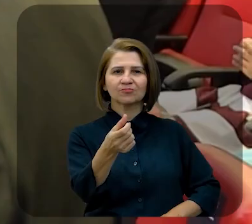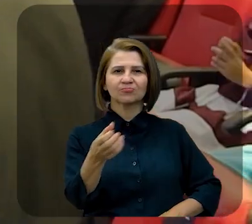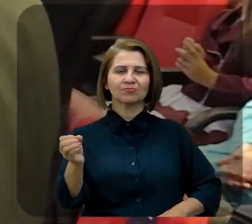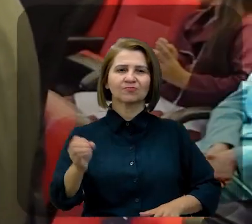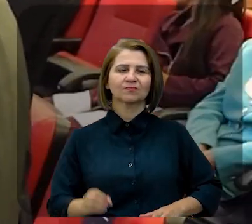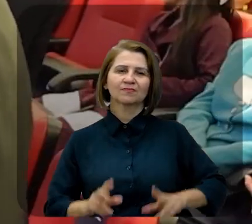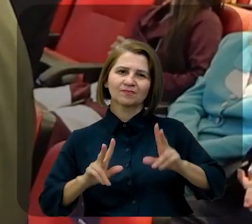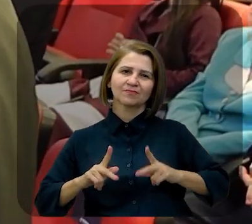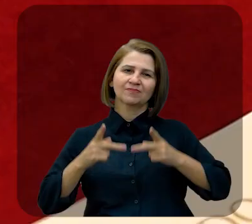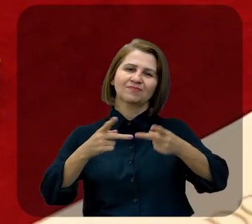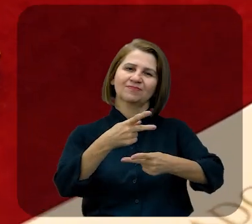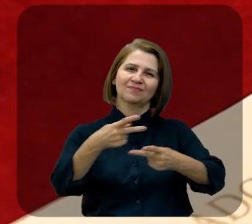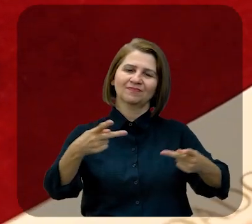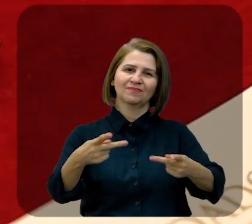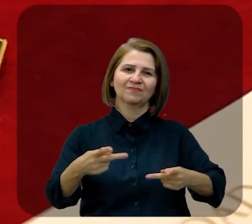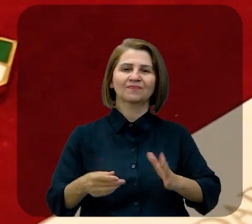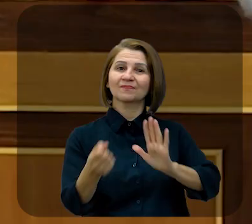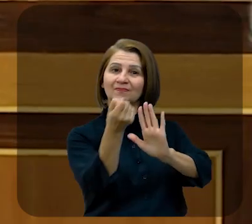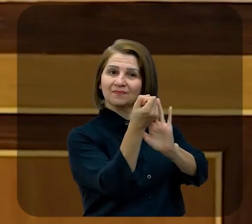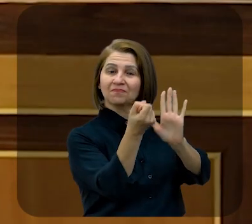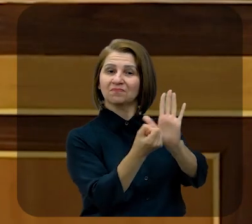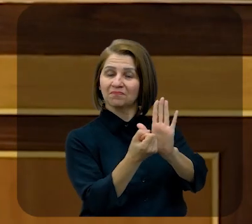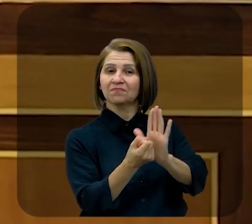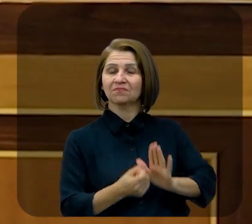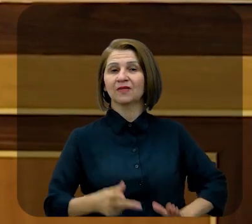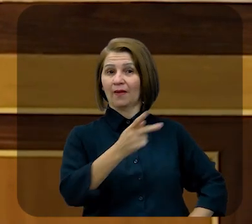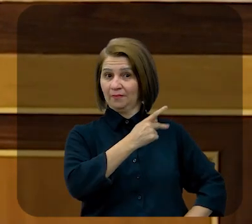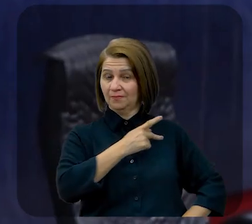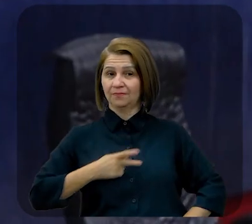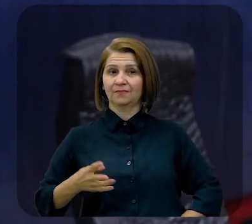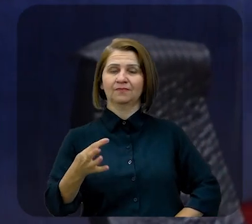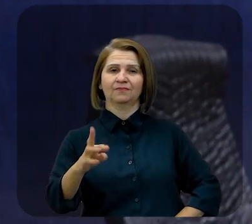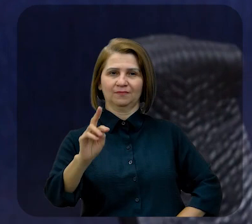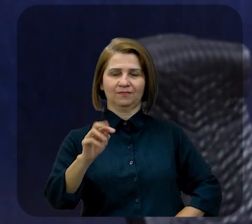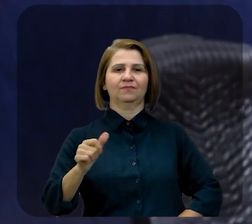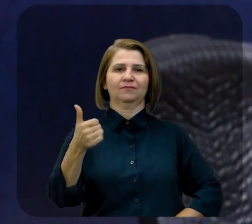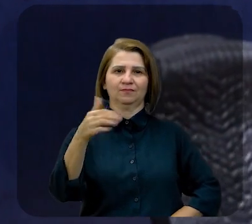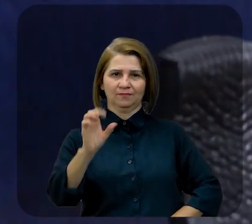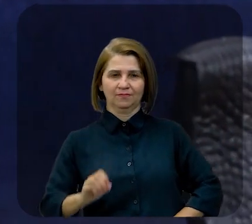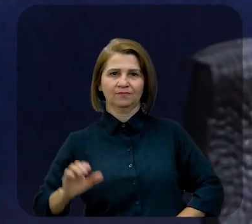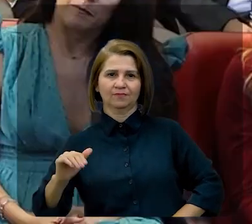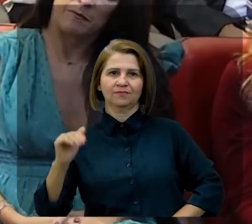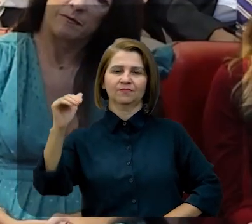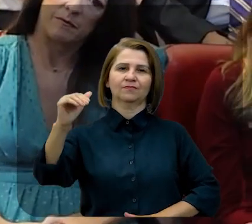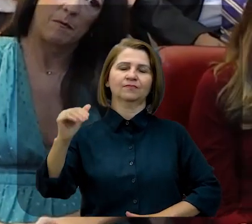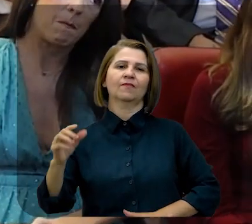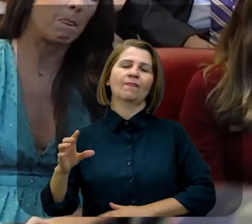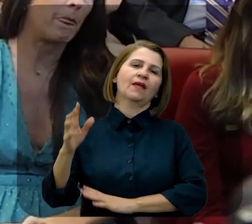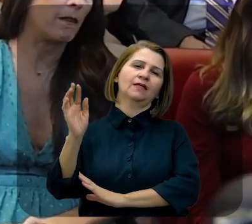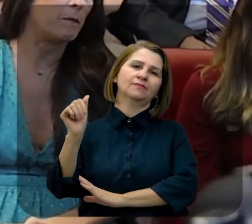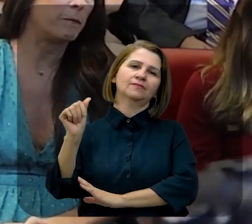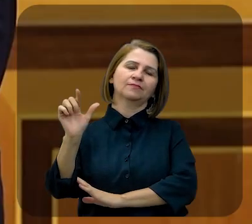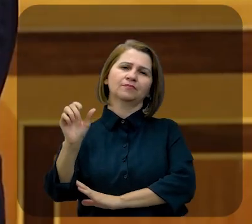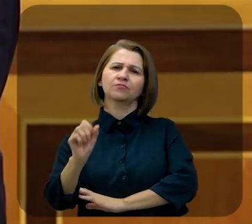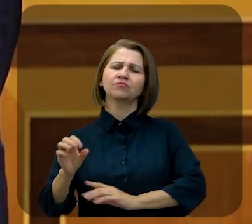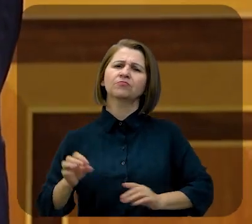personalidades foram agraciadas com as insígnias. O presidente do TRT10, desembargador Alexandre Neri, reforçou a